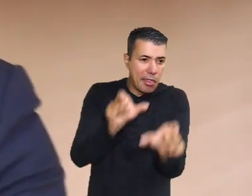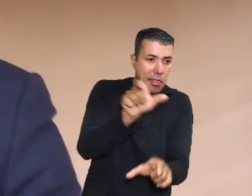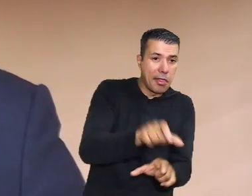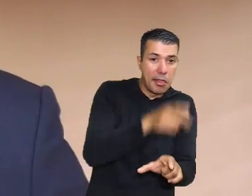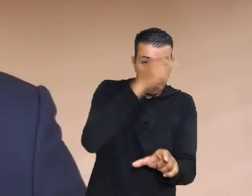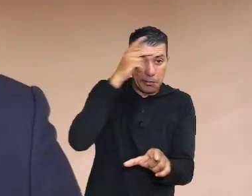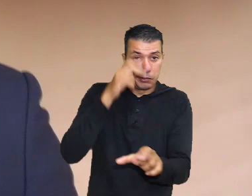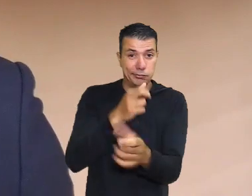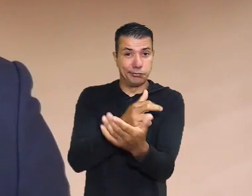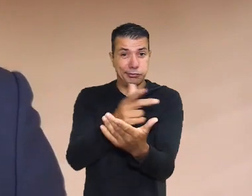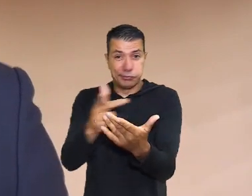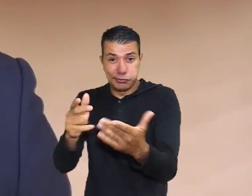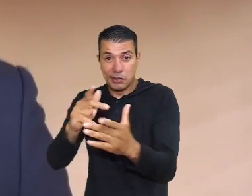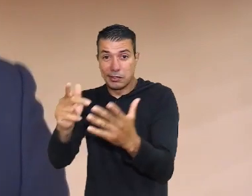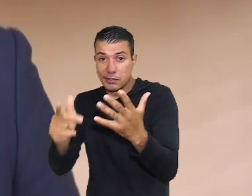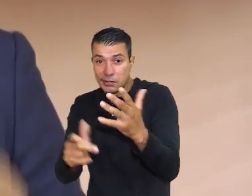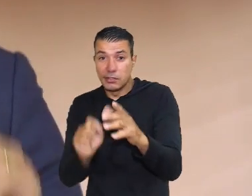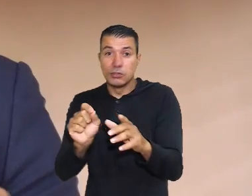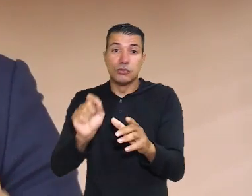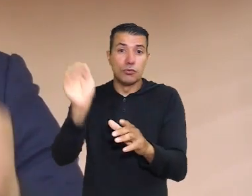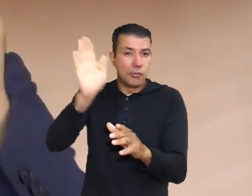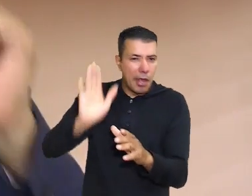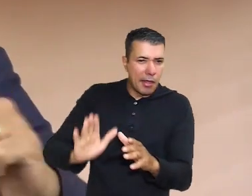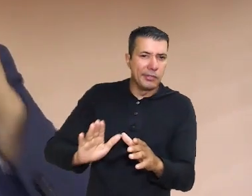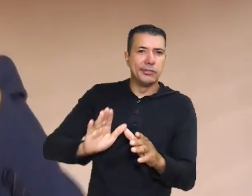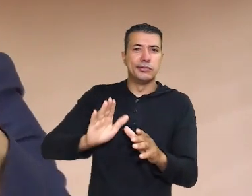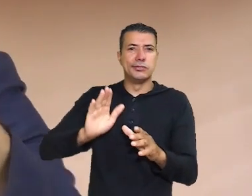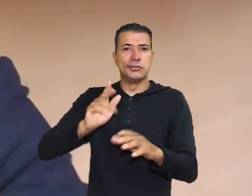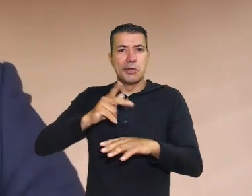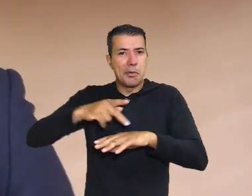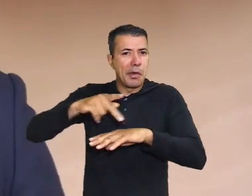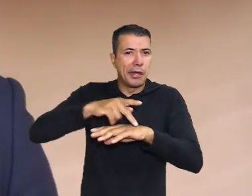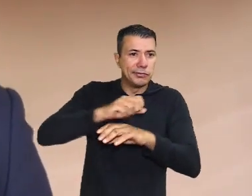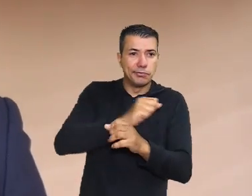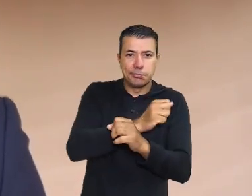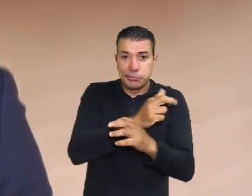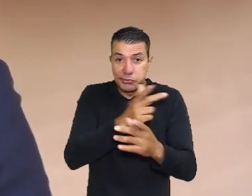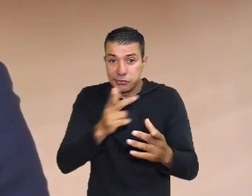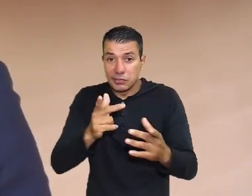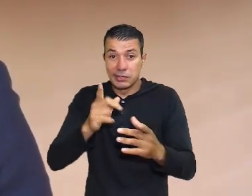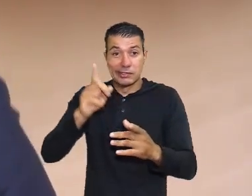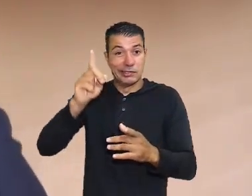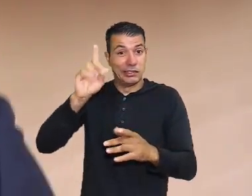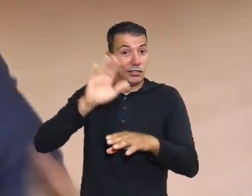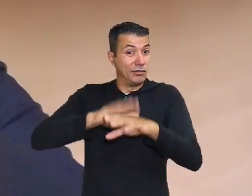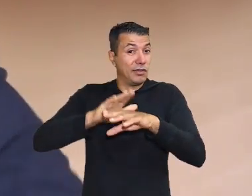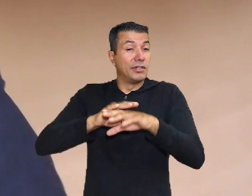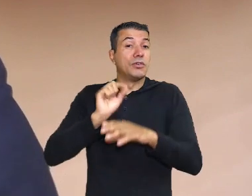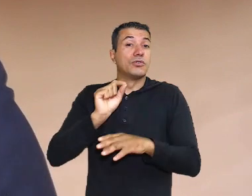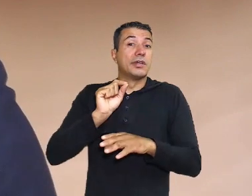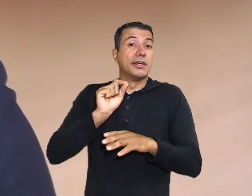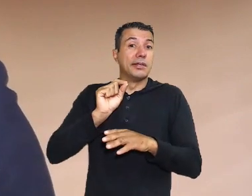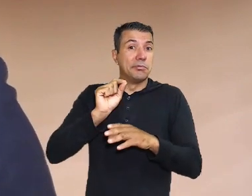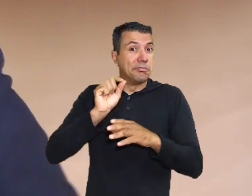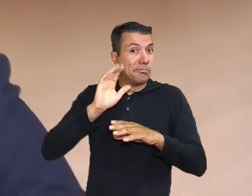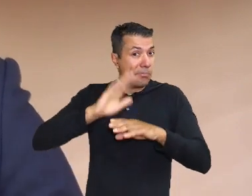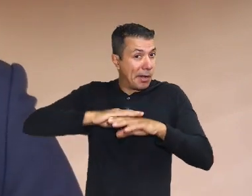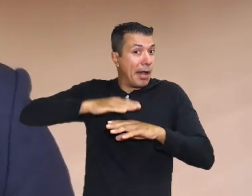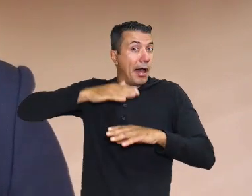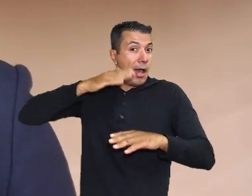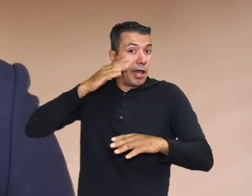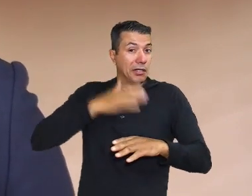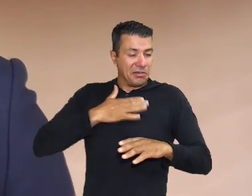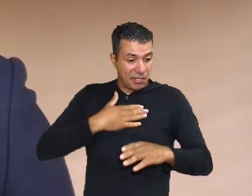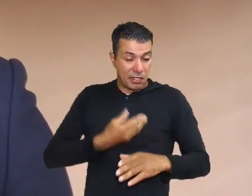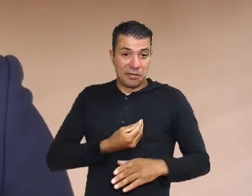Compartilhe neste momento, porque certamente alguém será alcançado e Deus fará muito mais do que nós